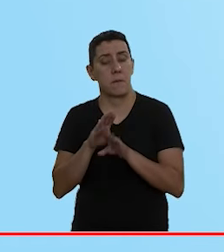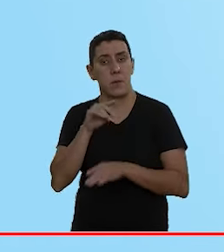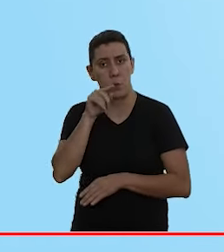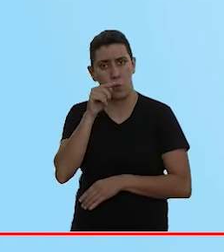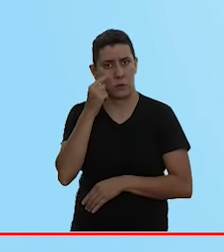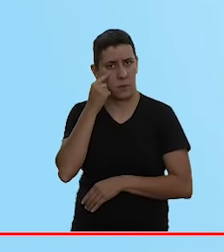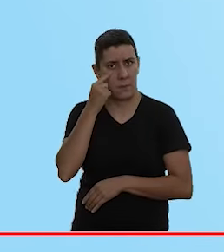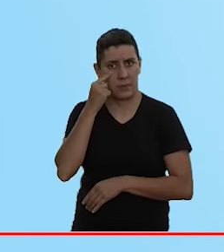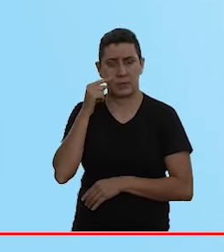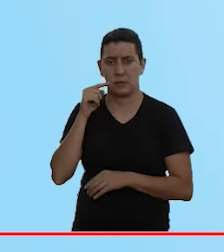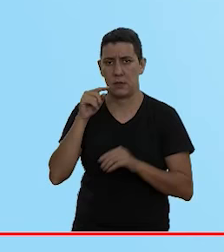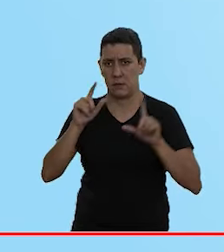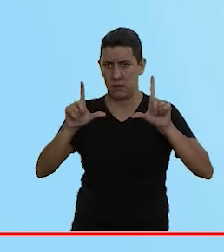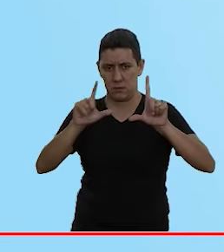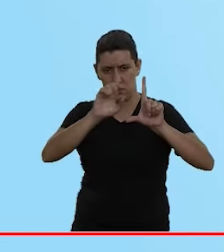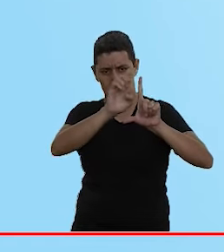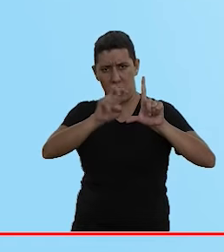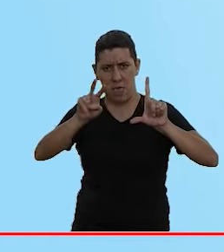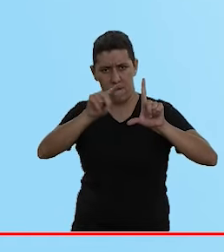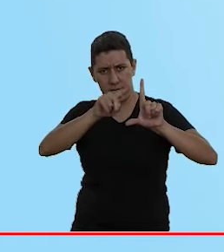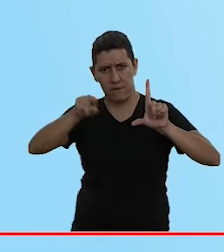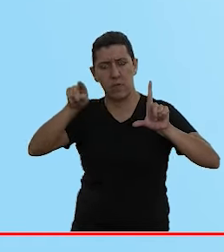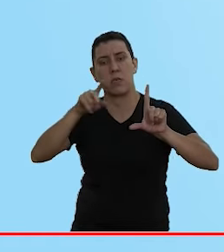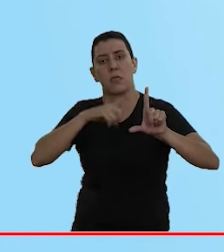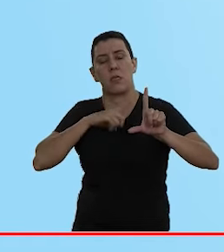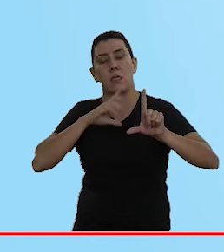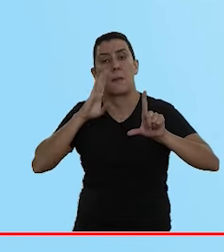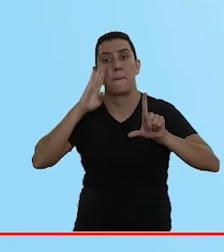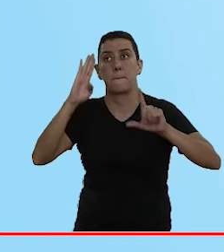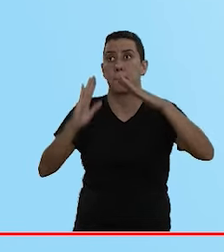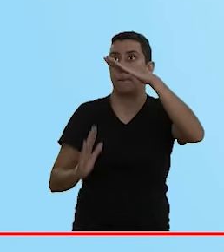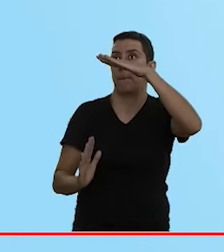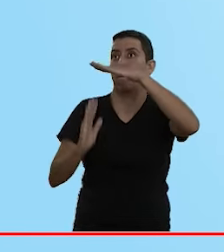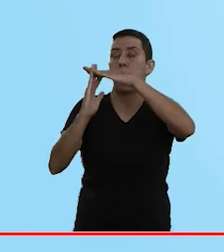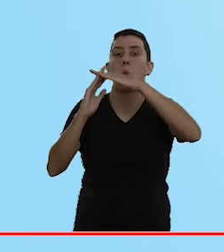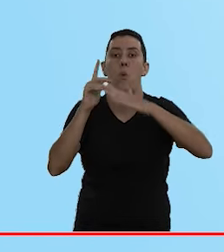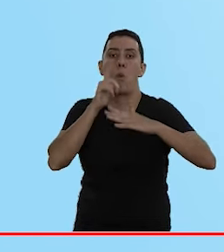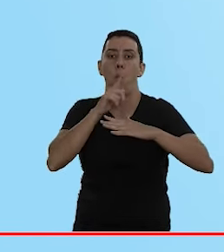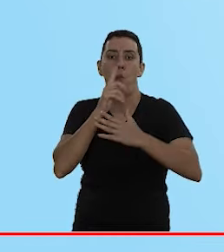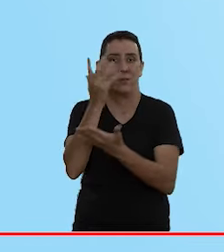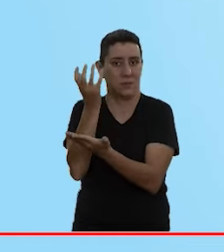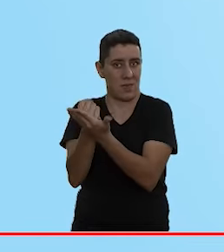na curva EV, a gente tem um achatamento do ponto de máxima potência.